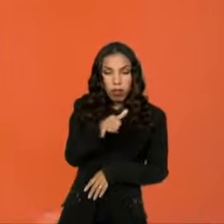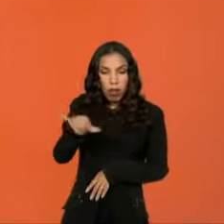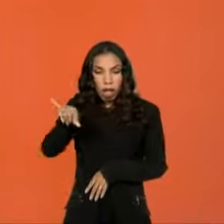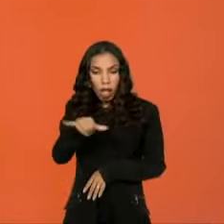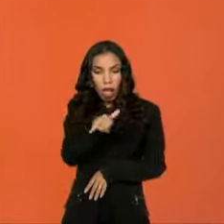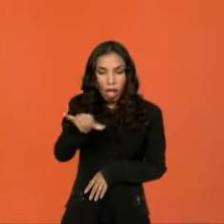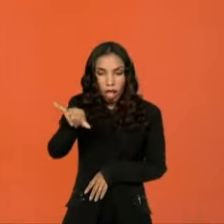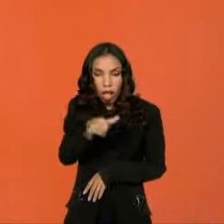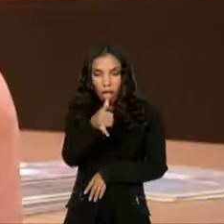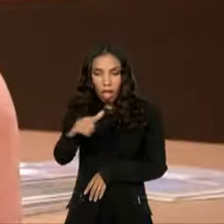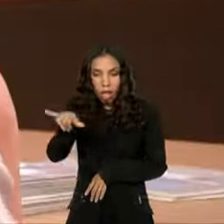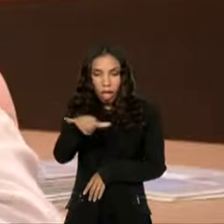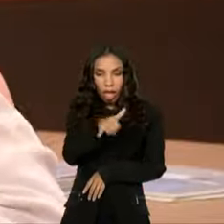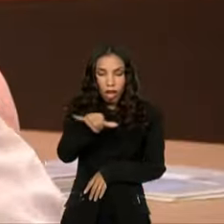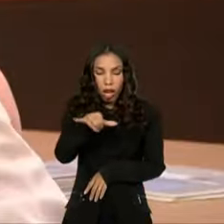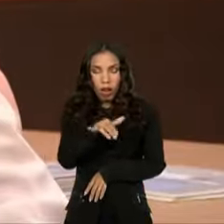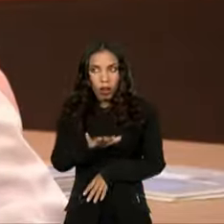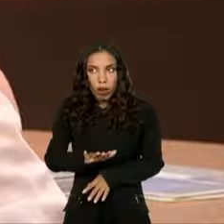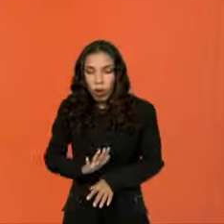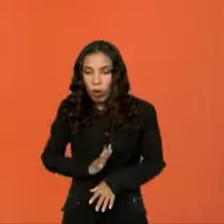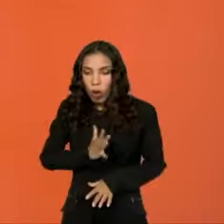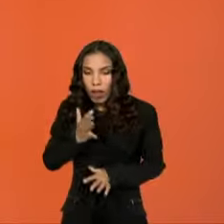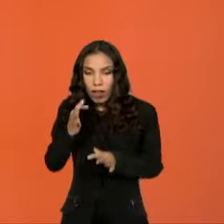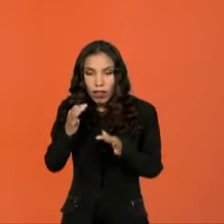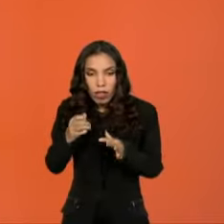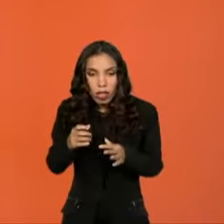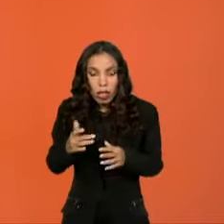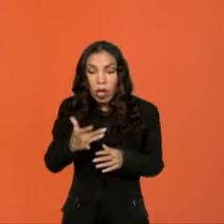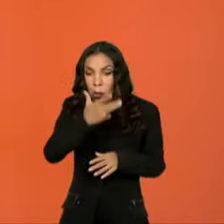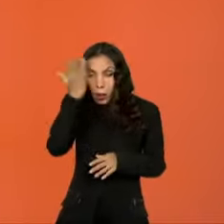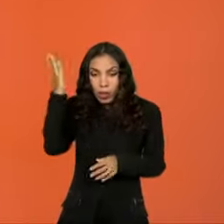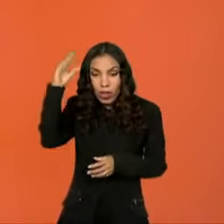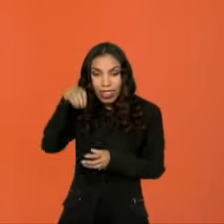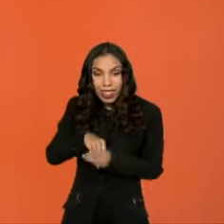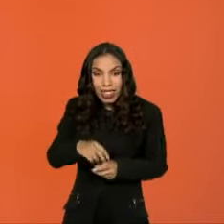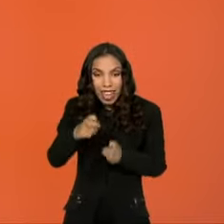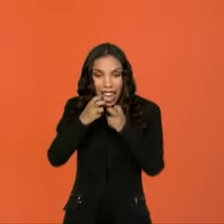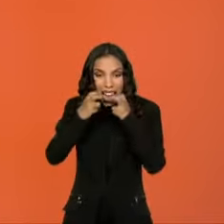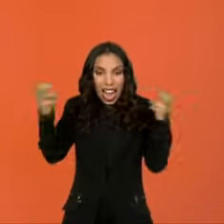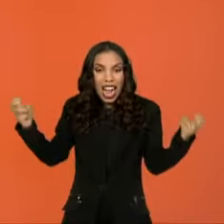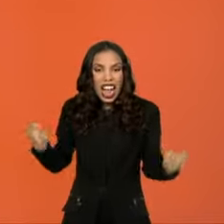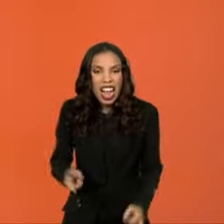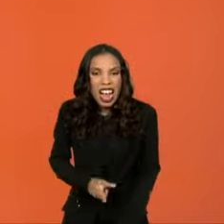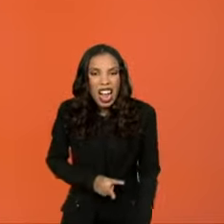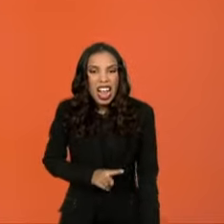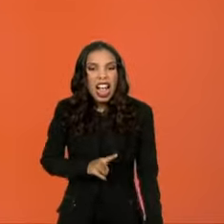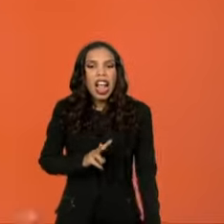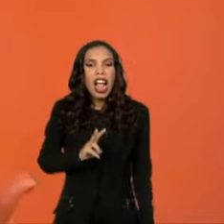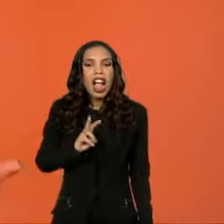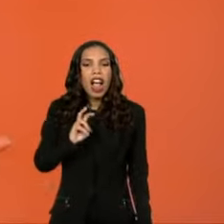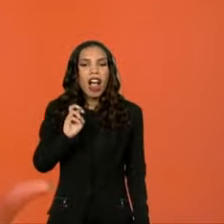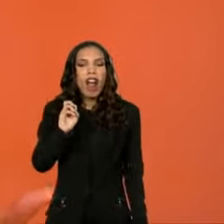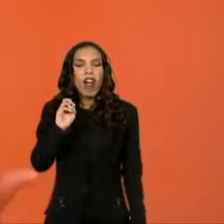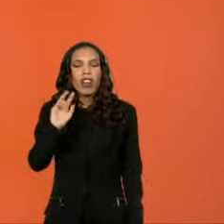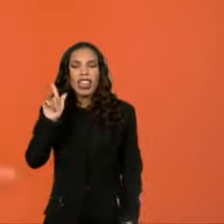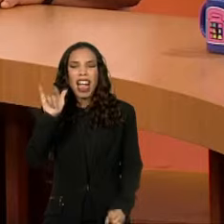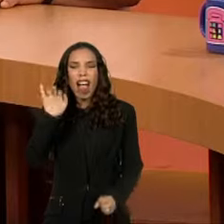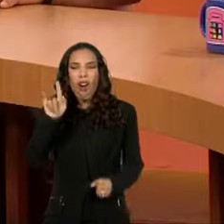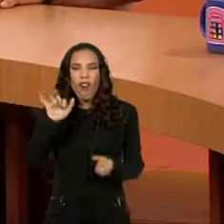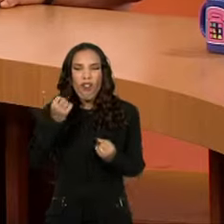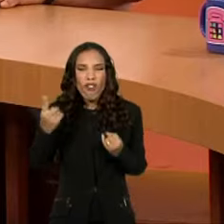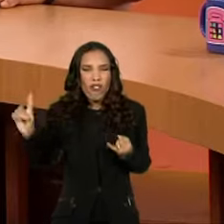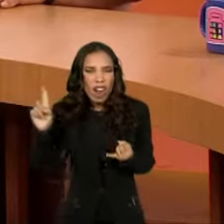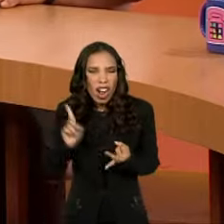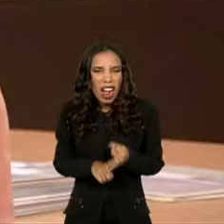tenho nem medo, mas não gosto. Isso aí não é, ninguém merece. Tinha uma, o pessoal gritava dentro do avião e um deles disse assim, Credo. Eu não vou ser nem nota pé, porque tava Galvão, Dino